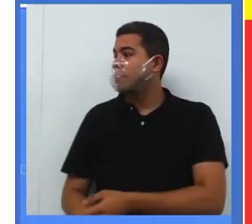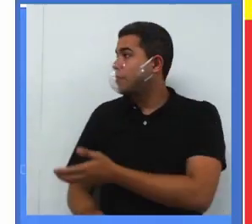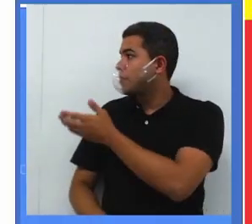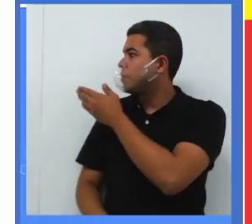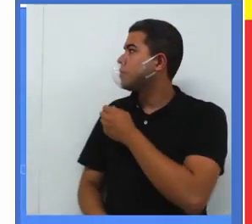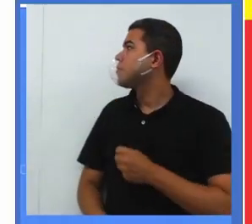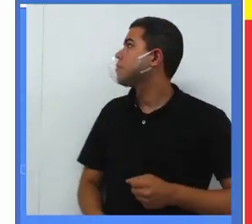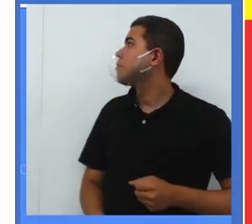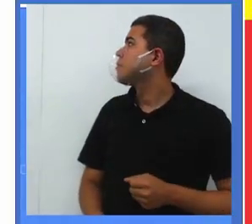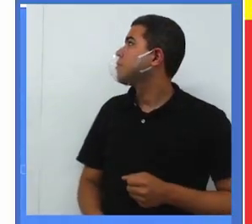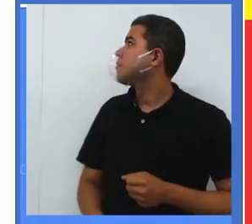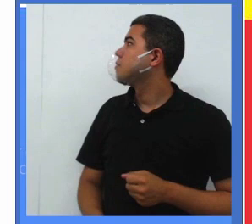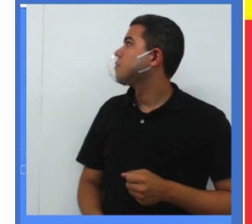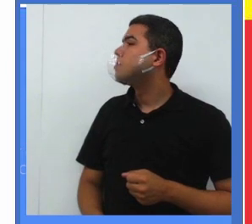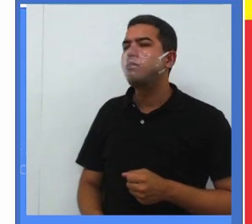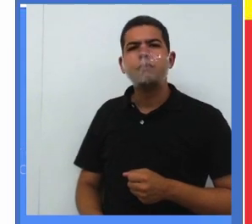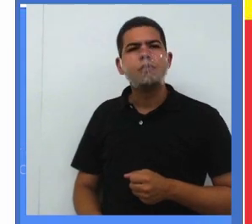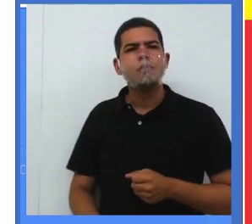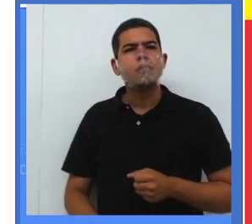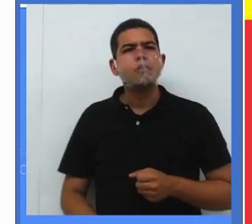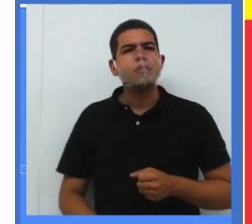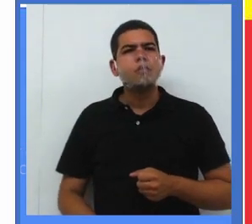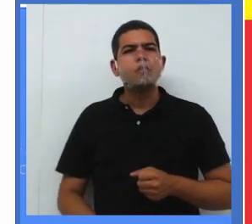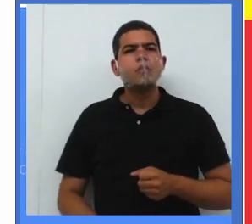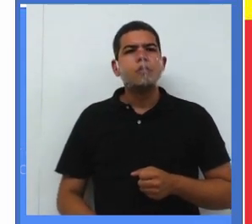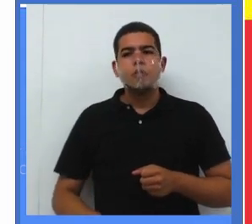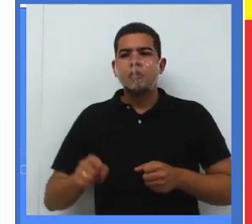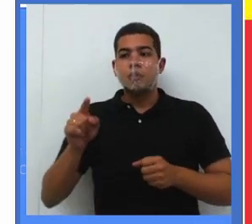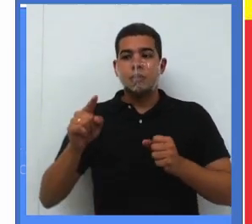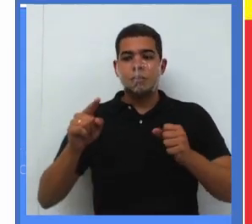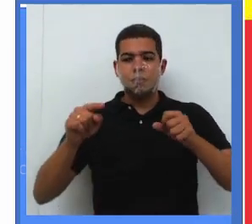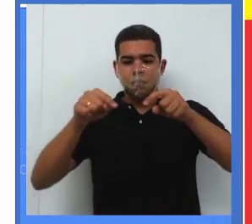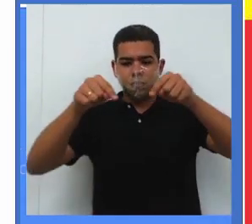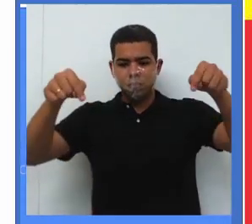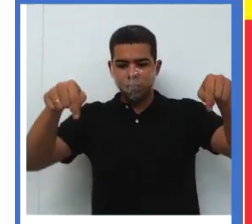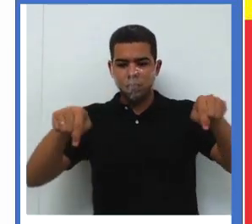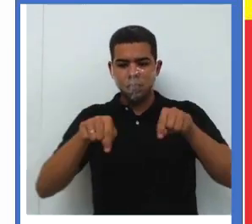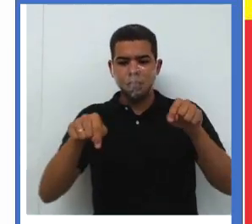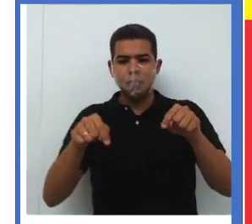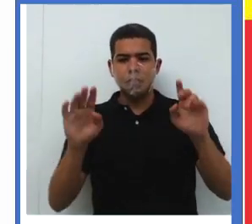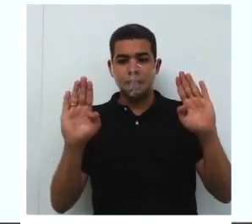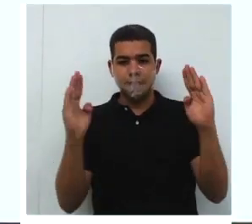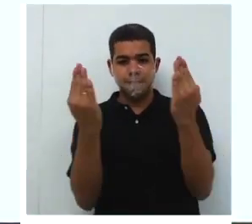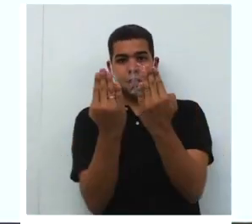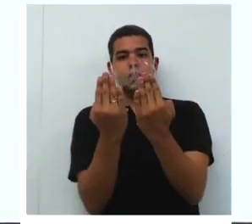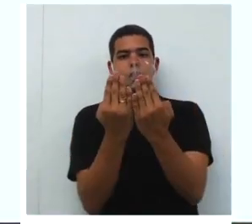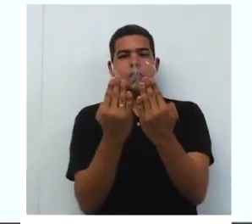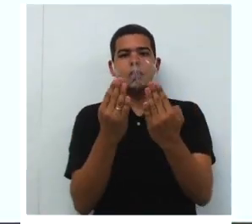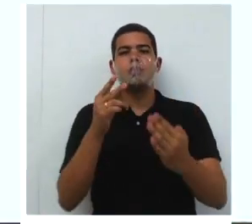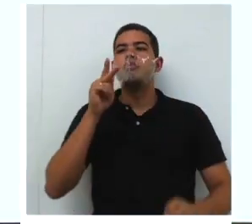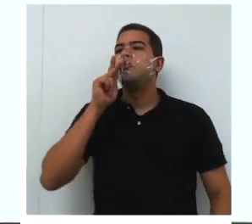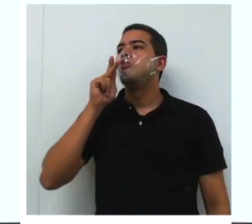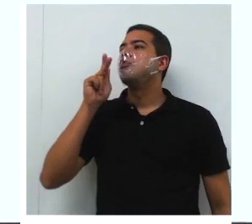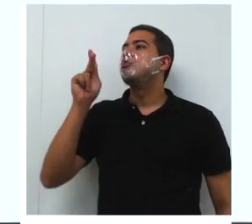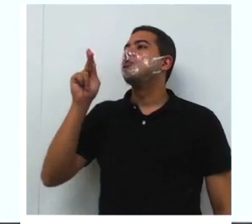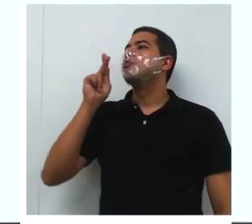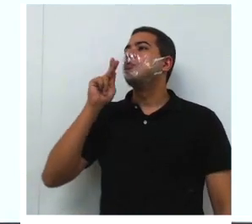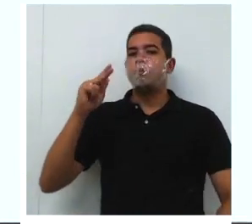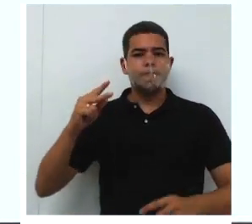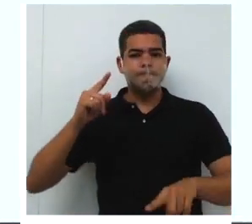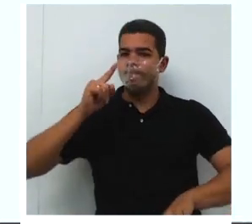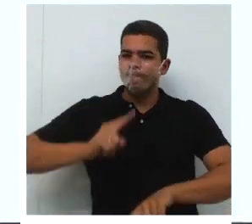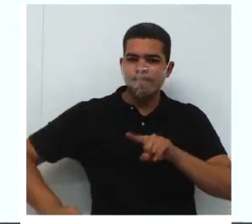proibição. Na proibição, vejam esse exemplo. Não se deve fumar em recintos fechados. O que é um recinto? O recinto é um ambiente, é